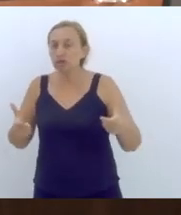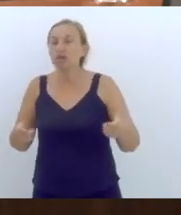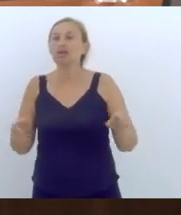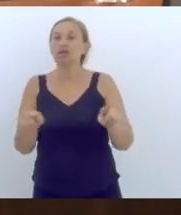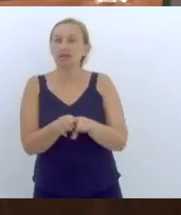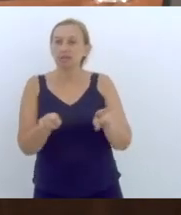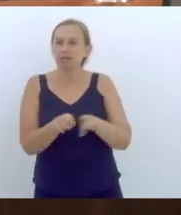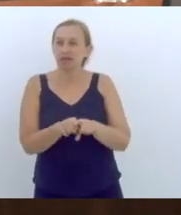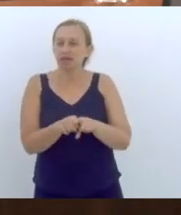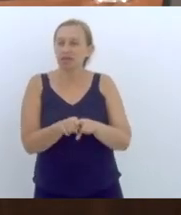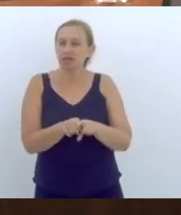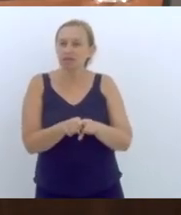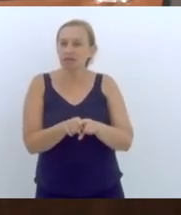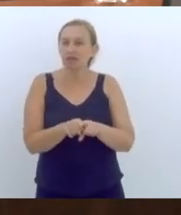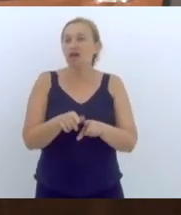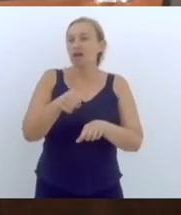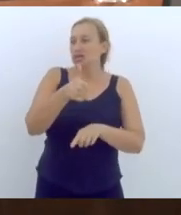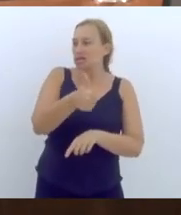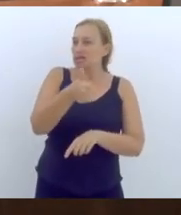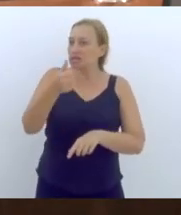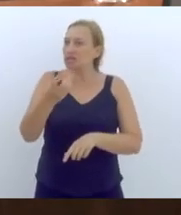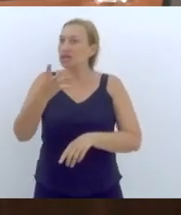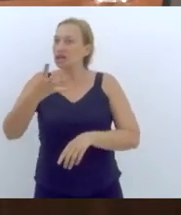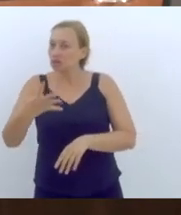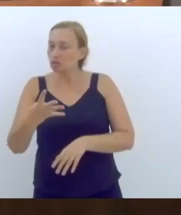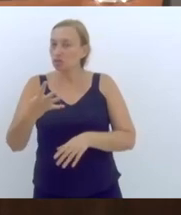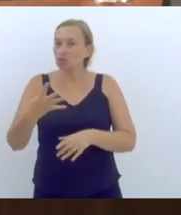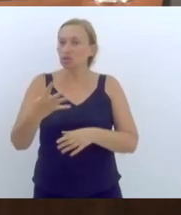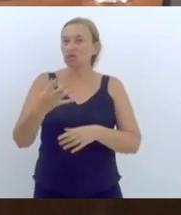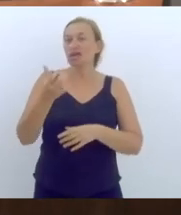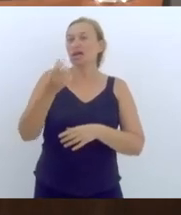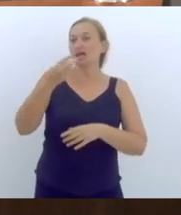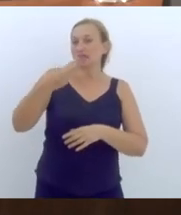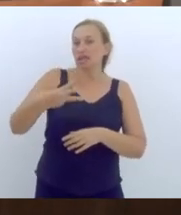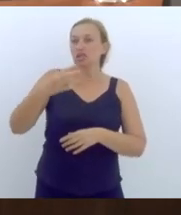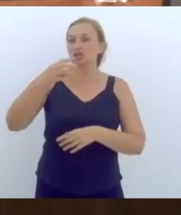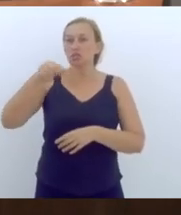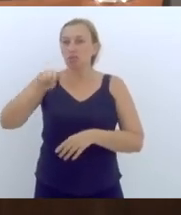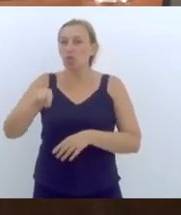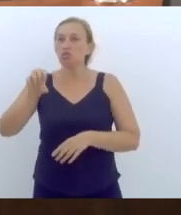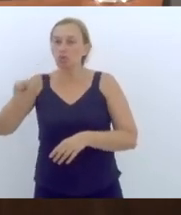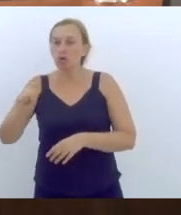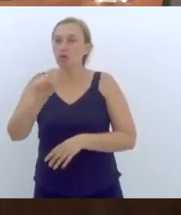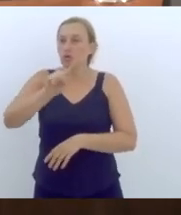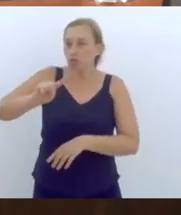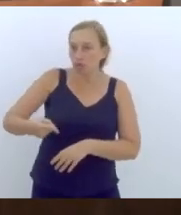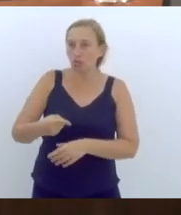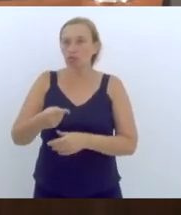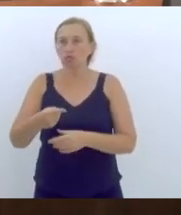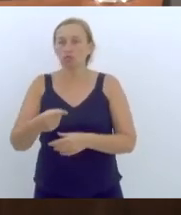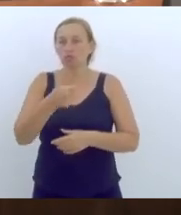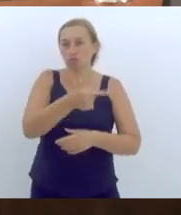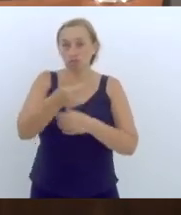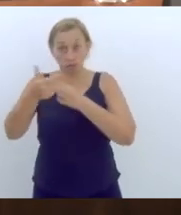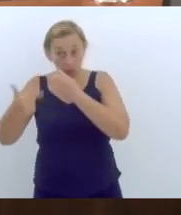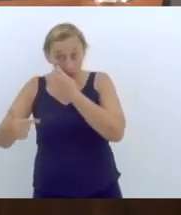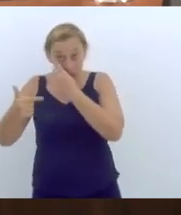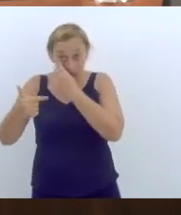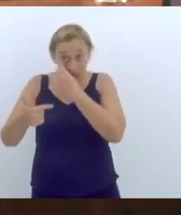de 614 entre janeiro de 2011 para 3,8 mil no mesmo período de 2022, um crescimento